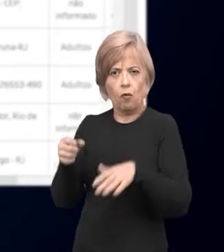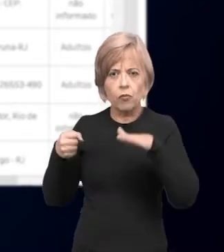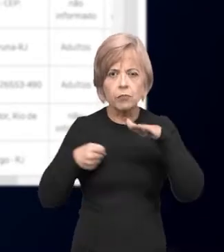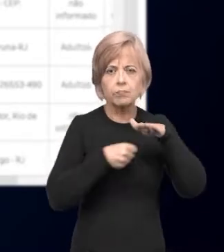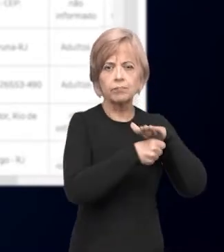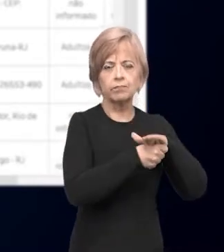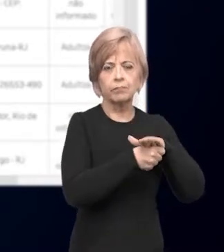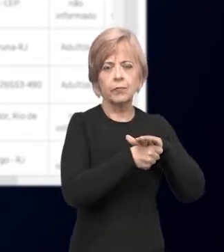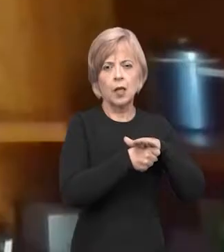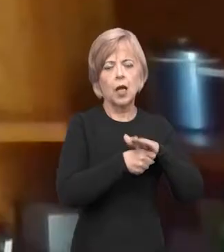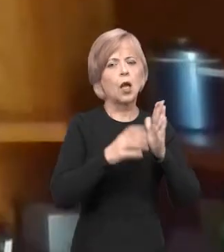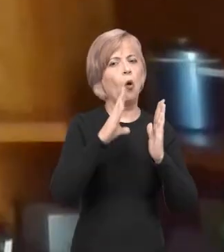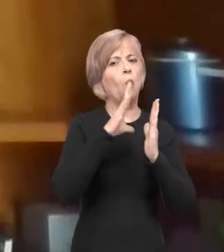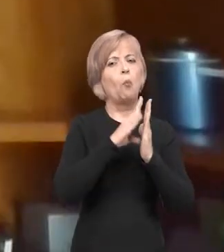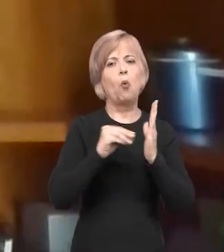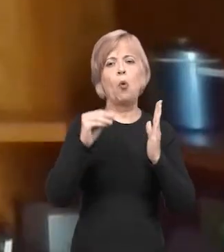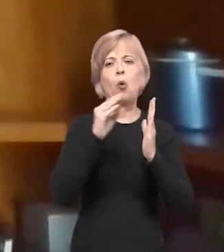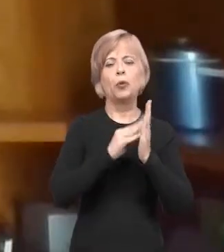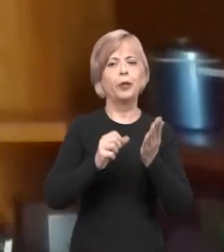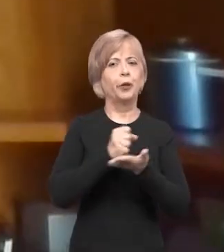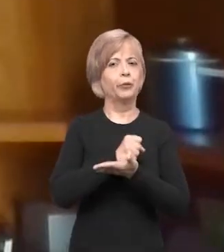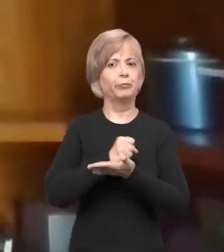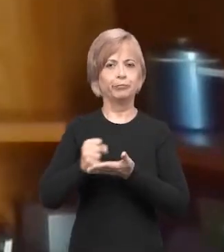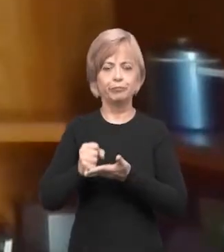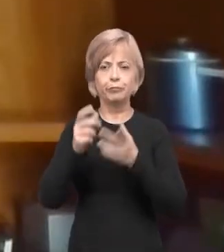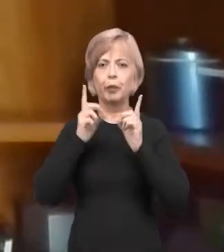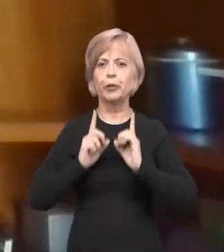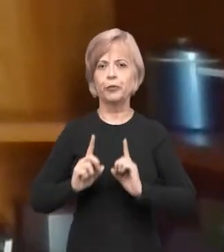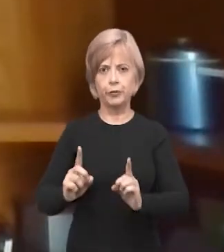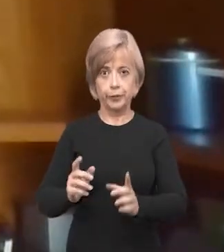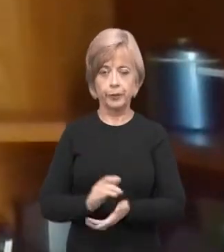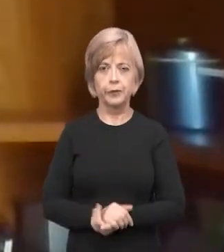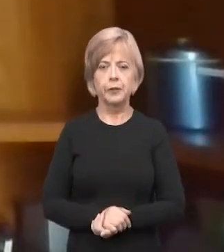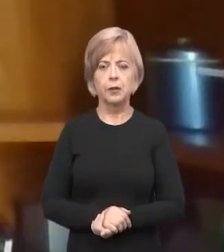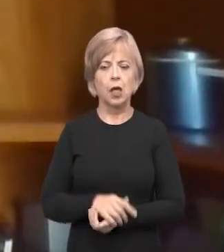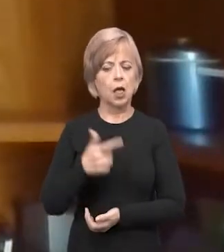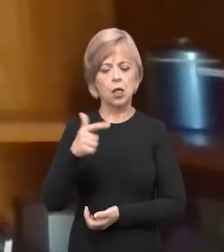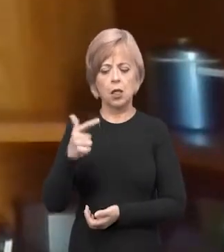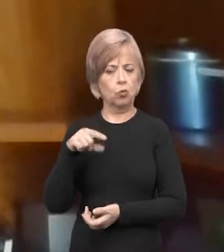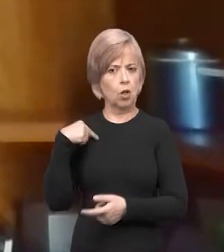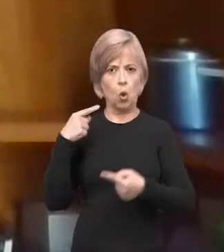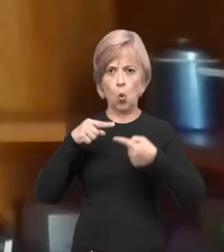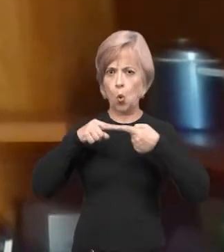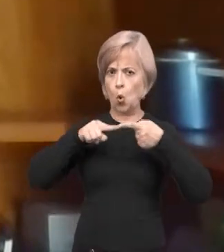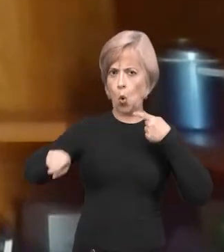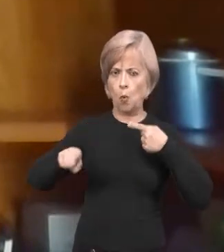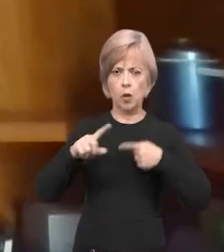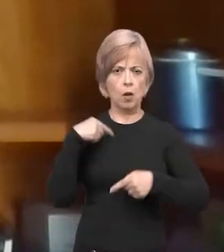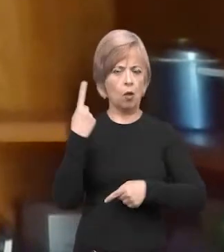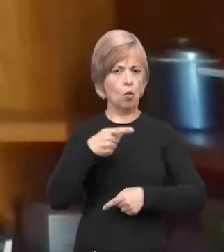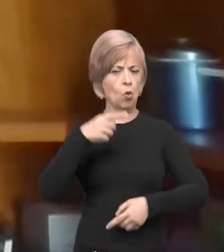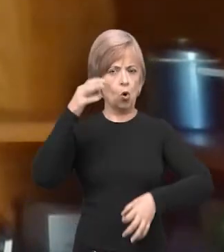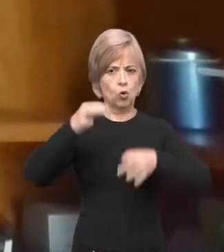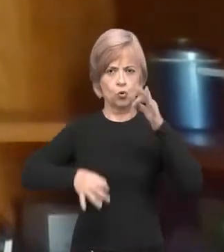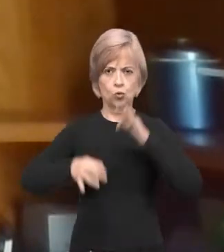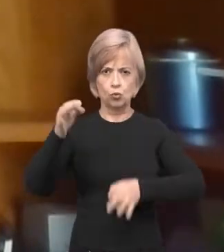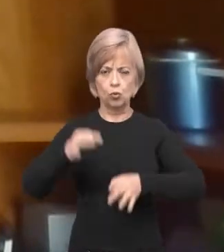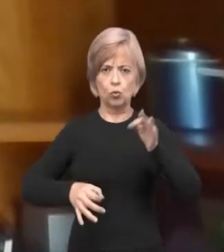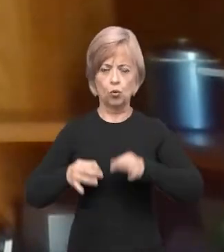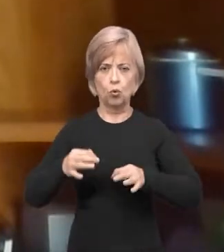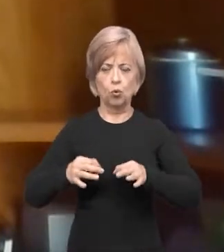deficiência. Esse modelo é um modelo ultrapassado, que não encontra respaldo no nosso ordenamento jurídico, seja